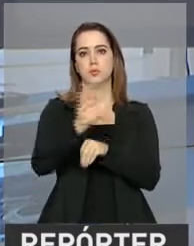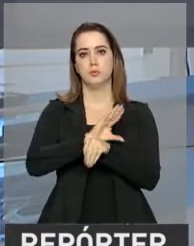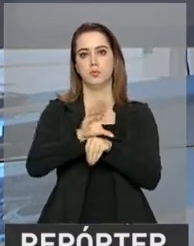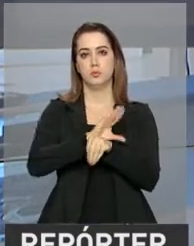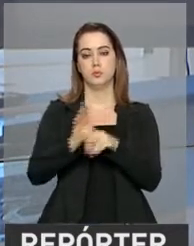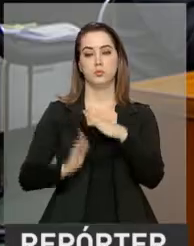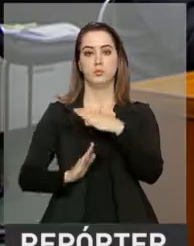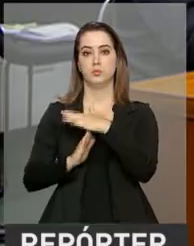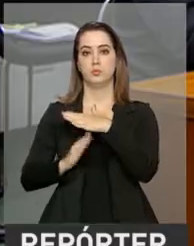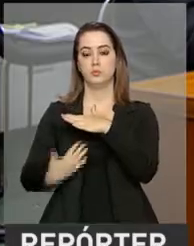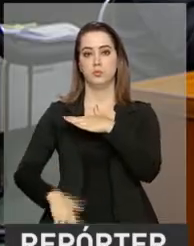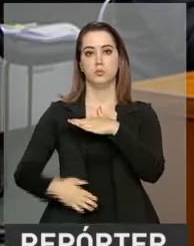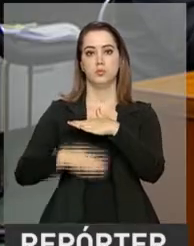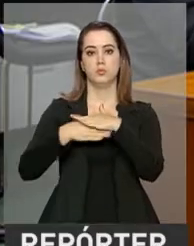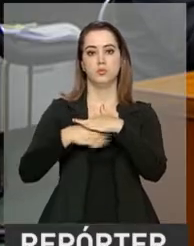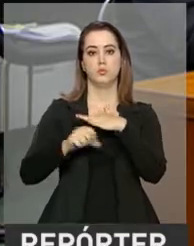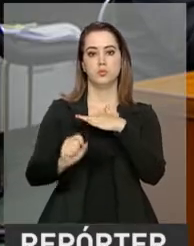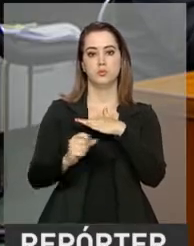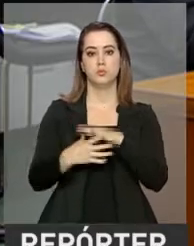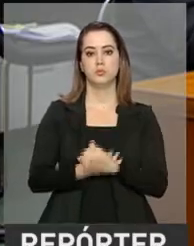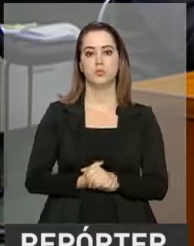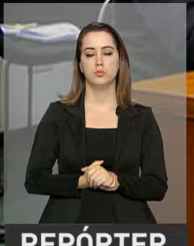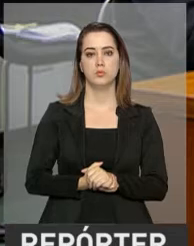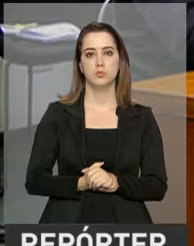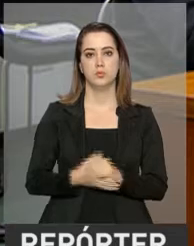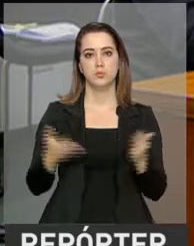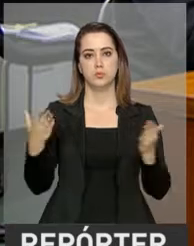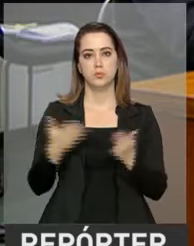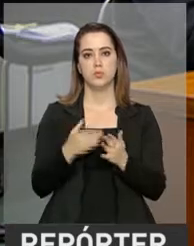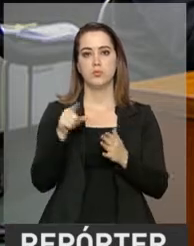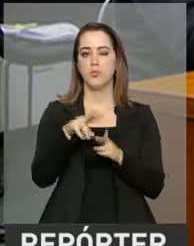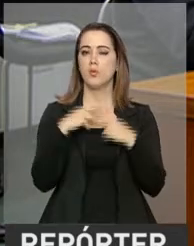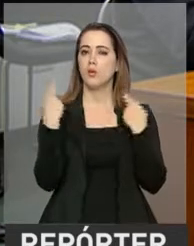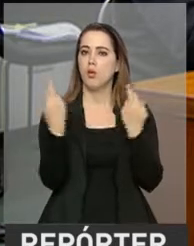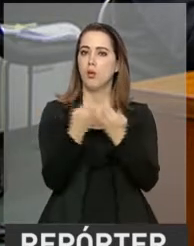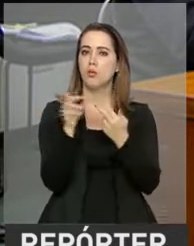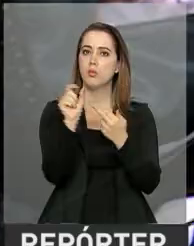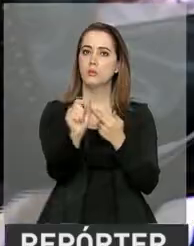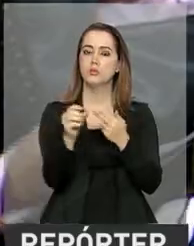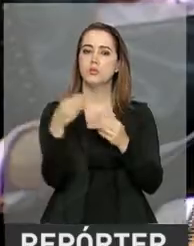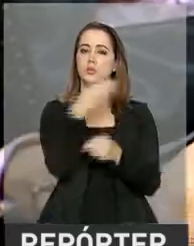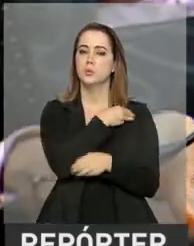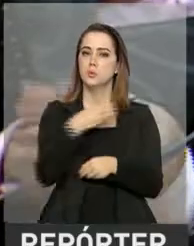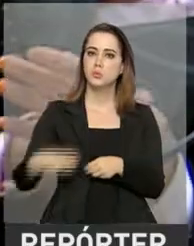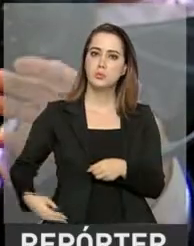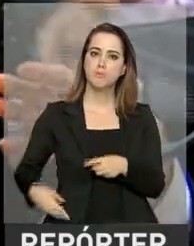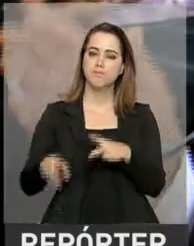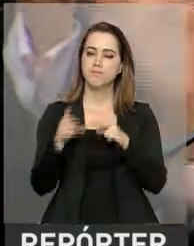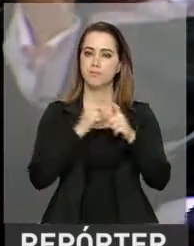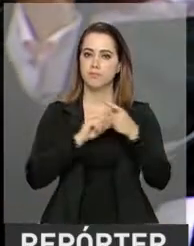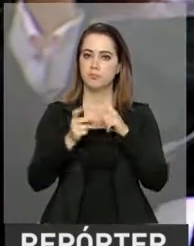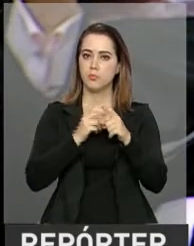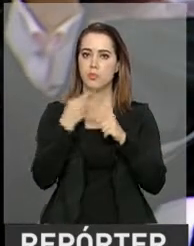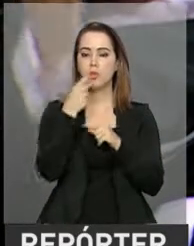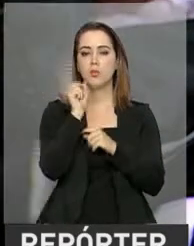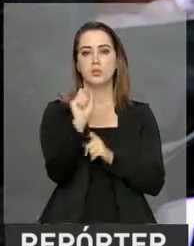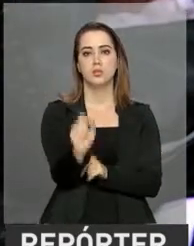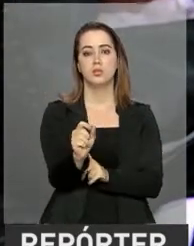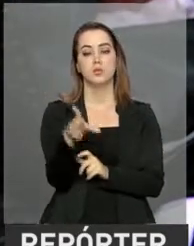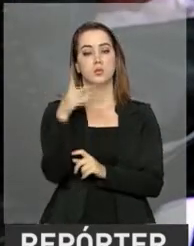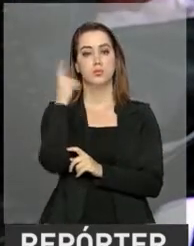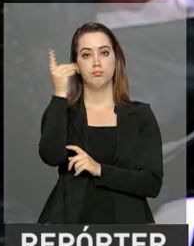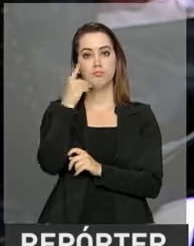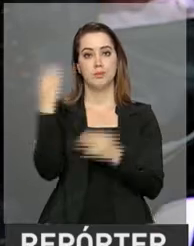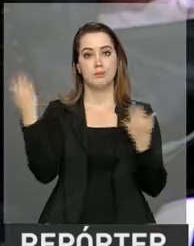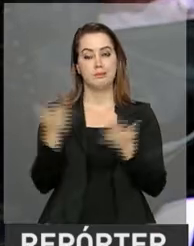públicos. Paga para se financiar, que é o parâmetro. Na audiência pública, o ministro da Fazenda destacou aos deputados que a recessão atual é